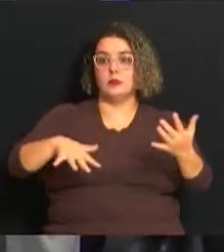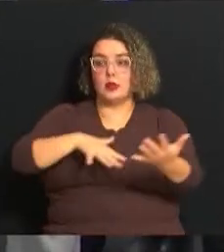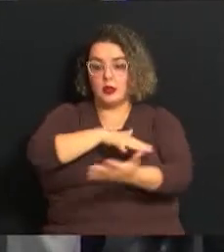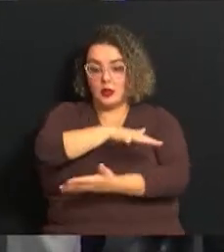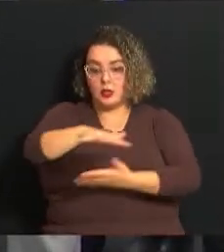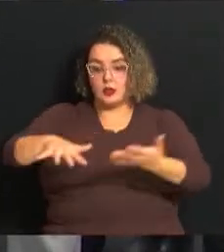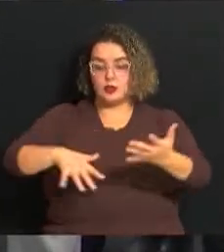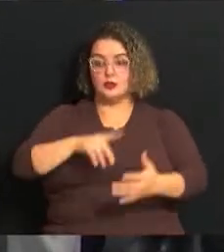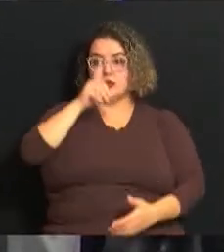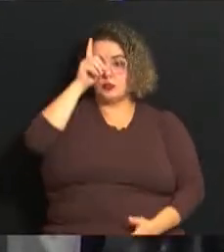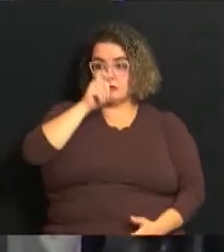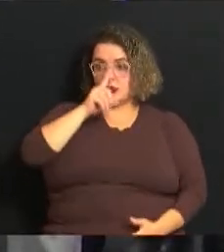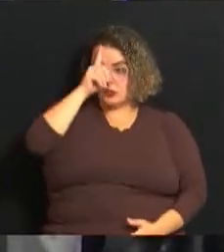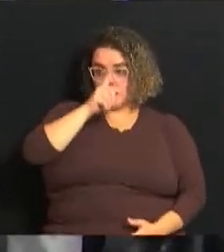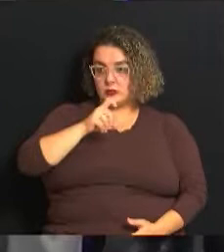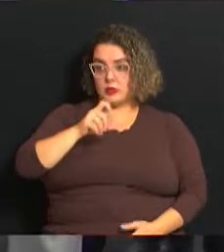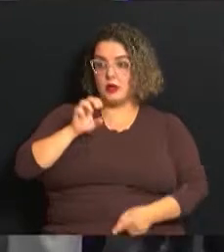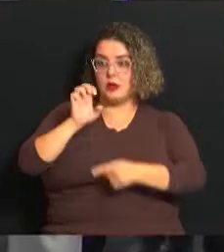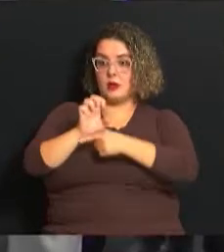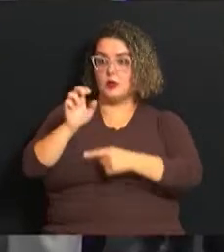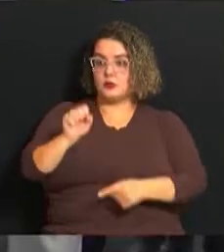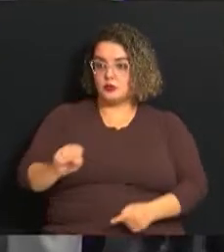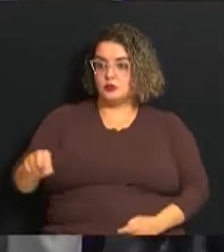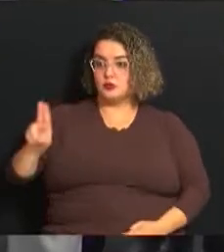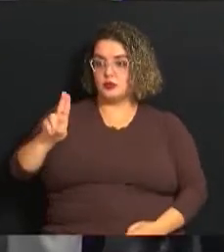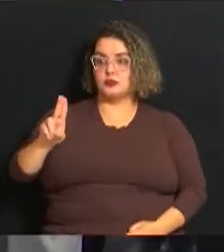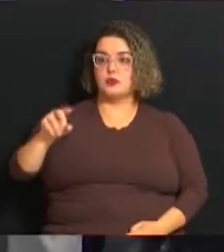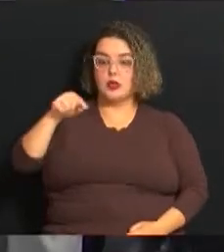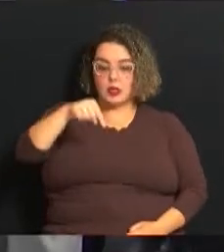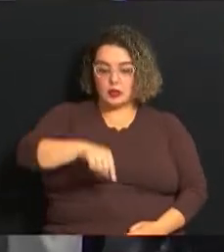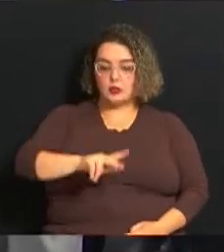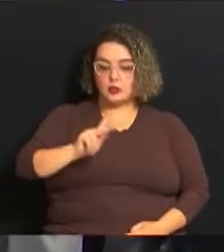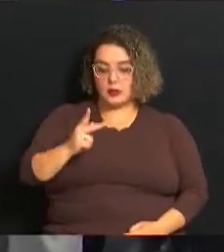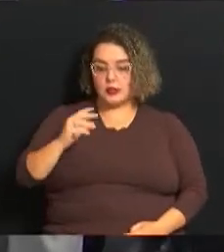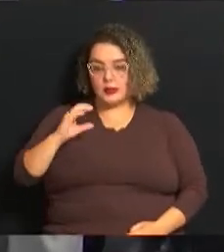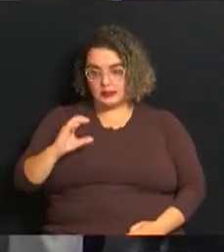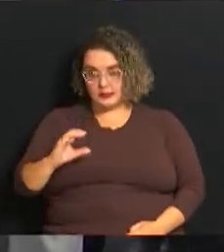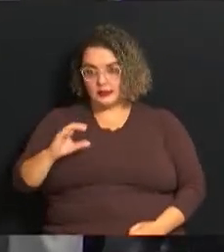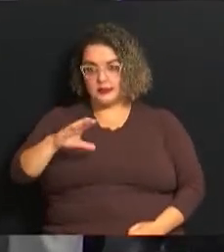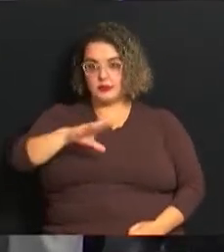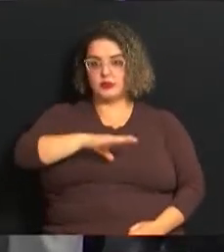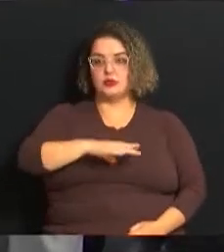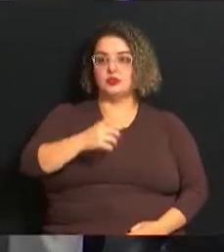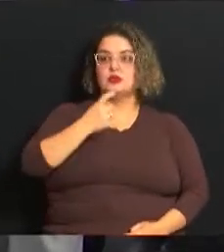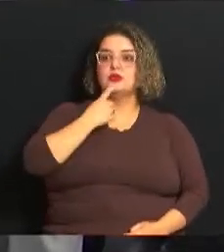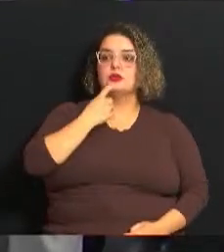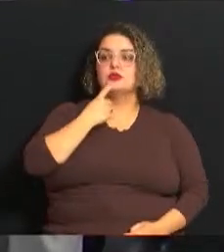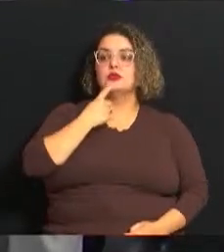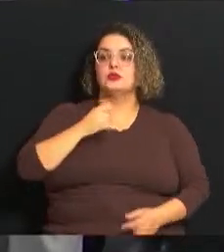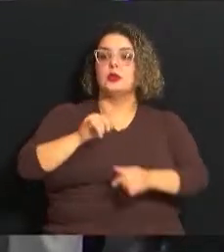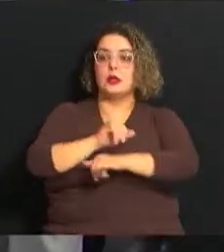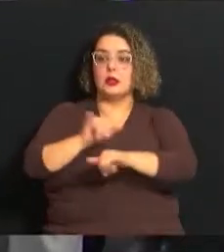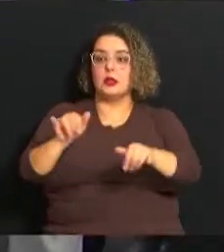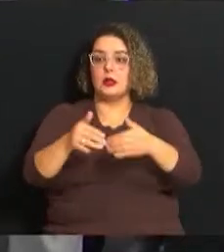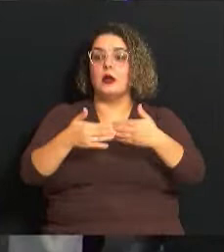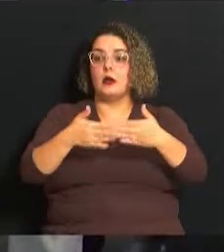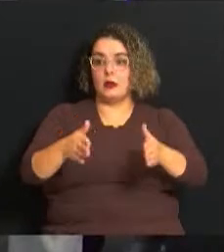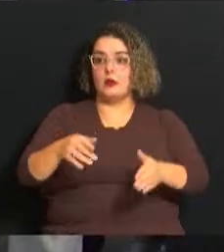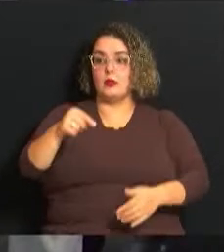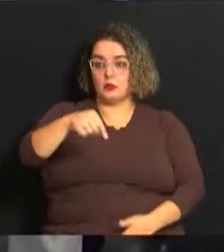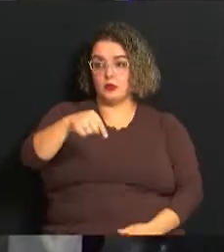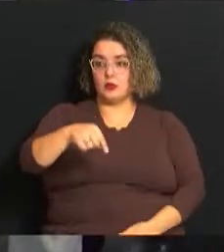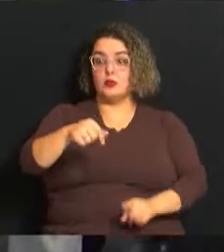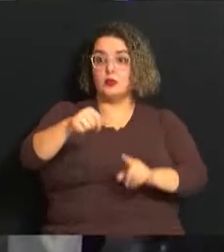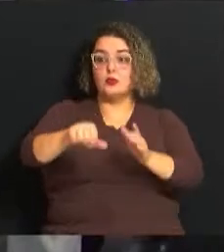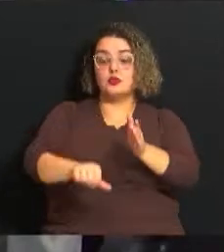lá de Sumaré, aqui no HC de Campinas, e hoje fica anunciado que esses leitos serão abertos agora a partir de 1º